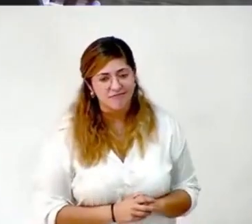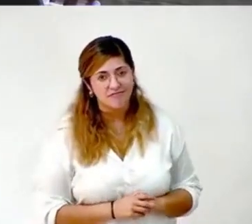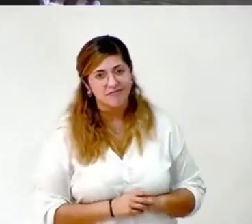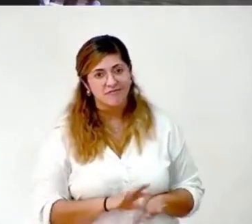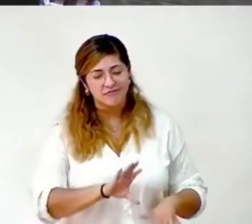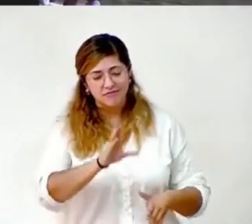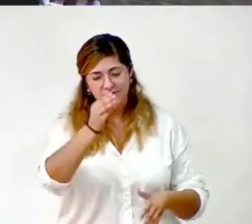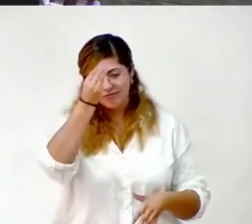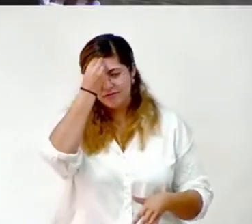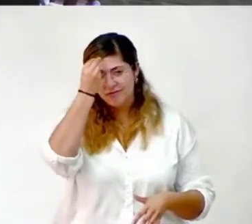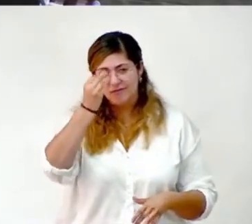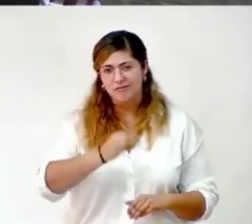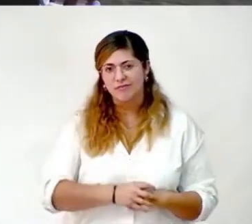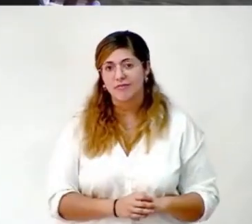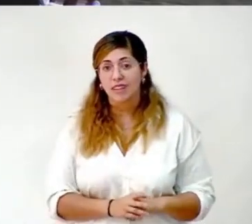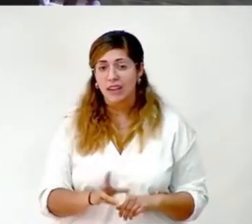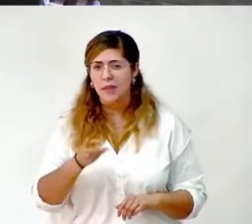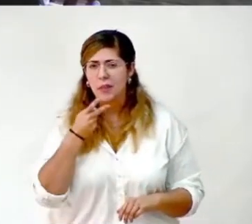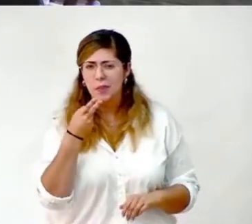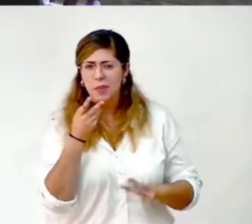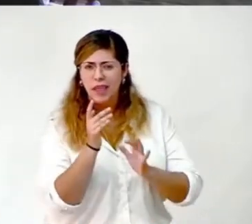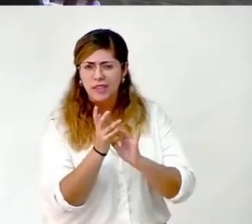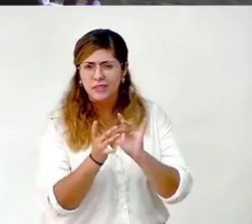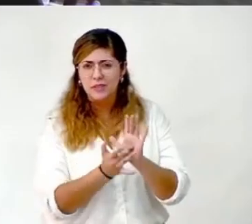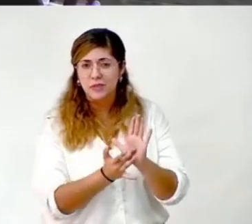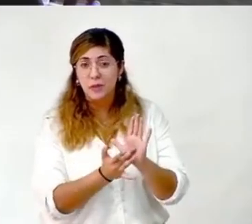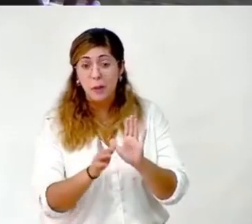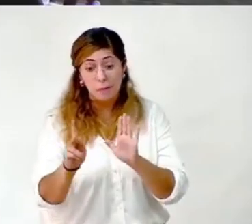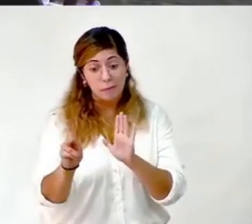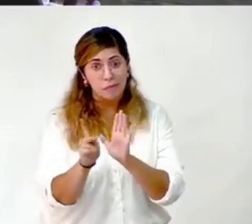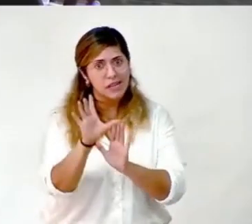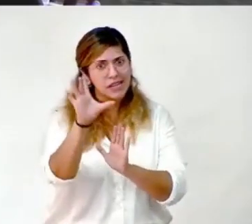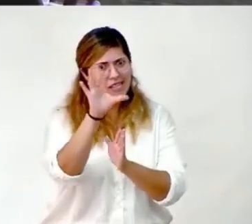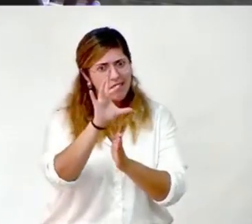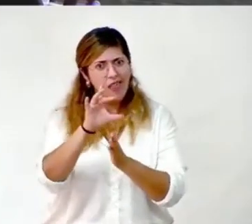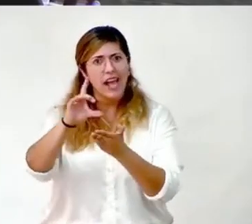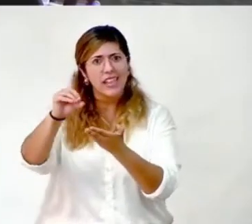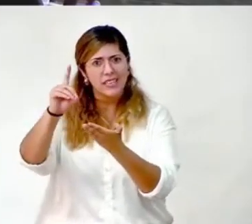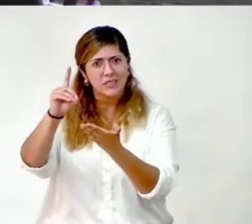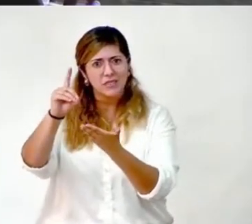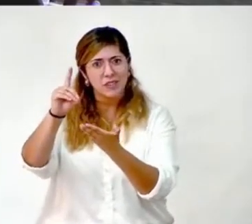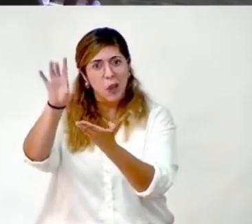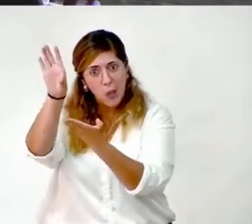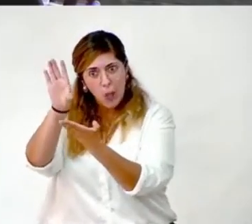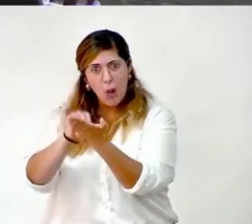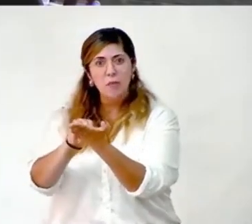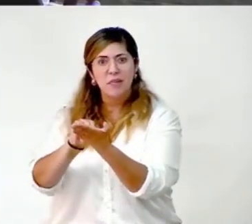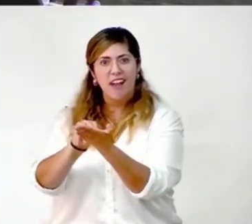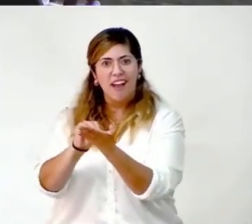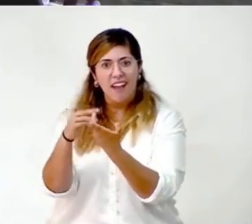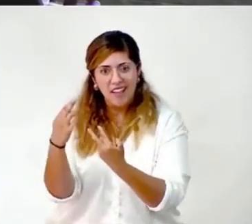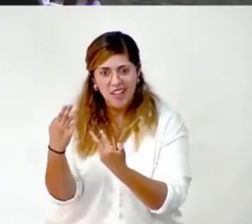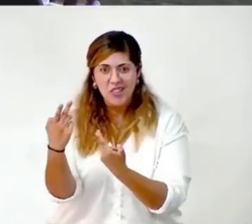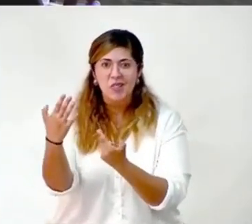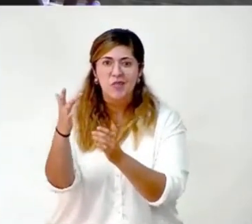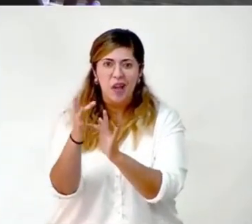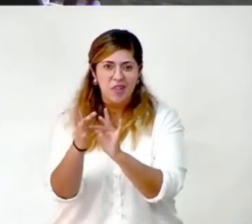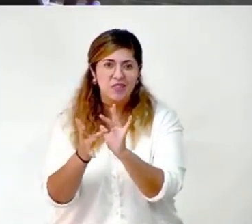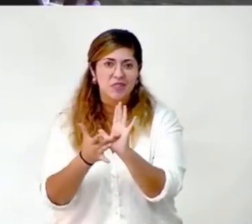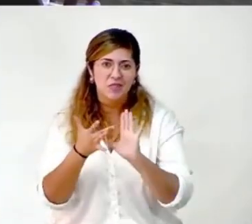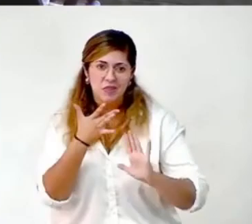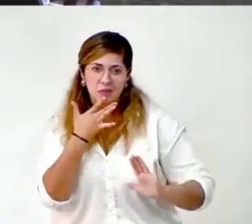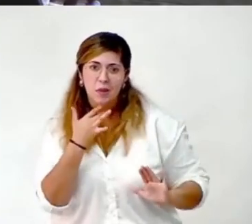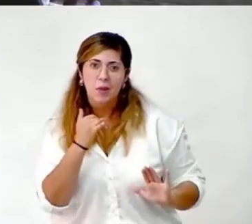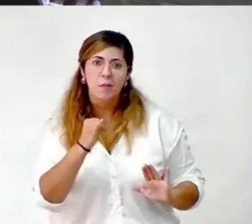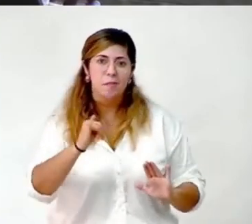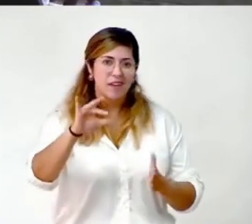O argumento é, os filhos de Deus devem viver como o Pai vive